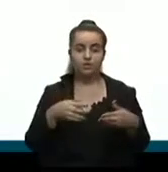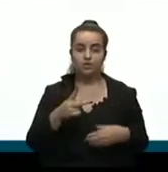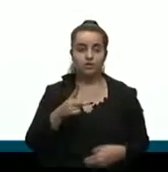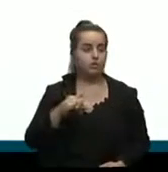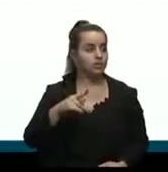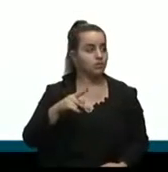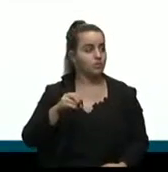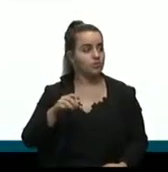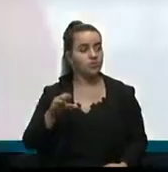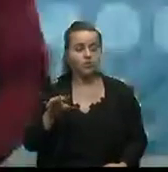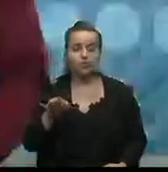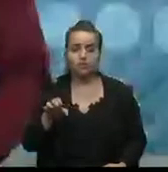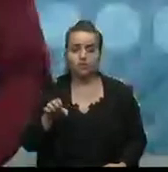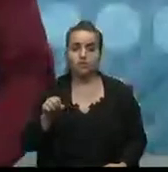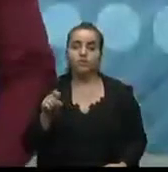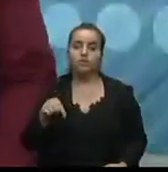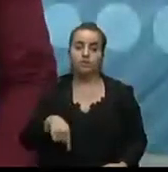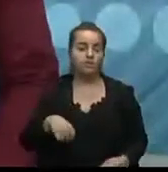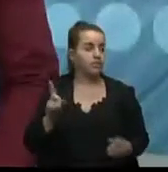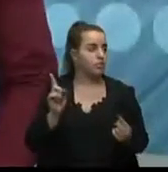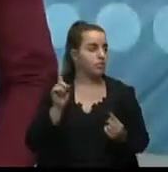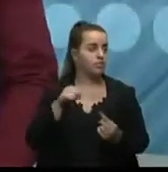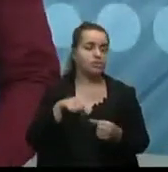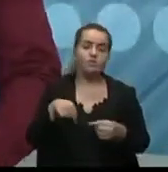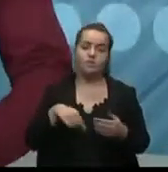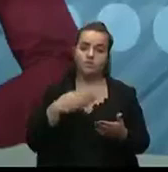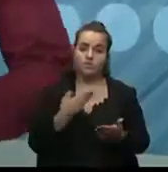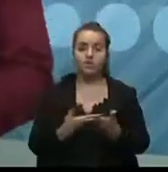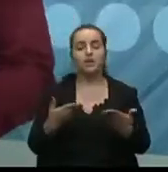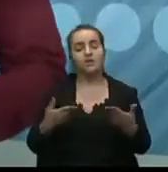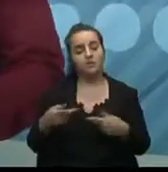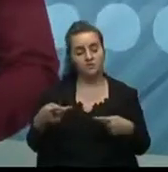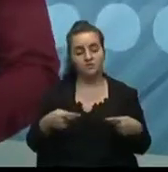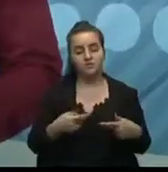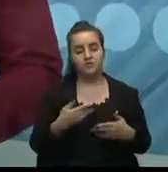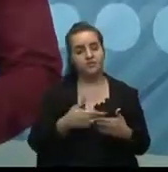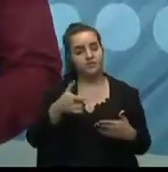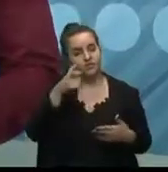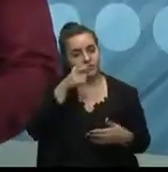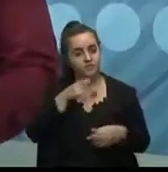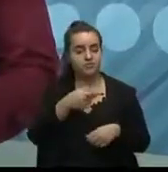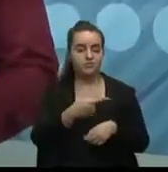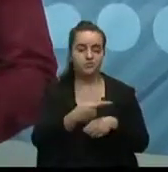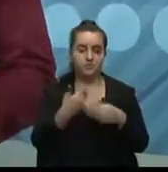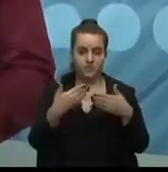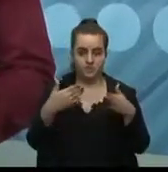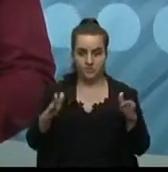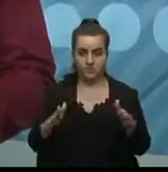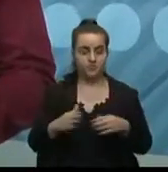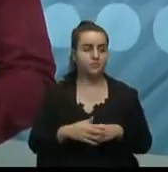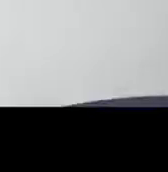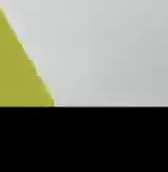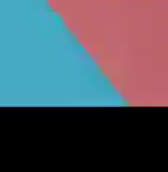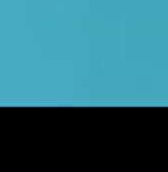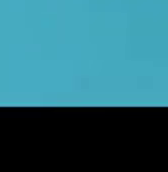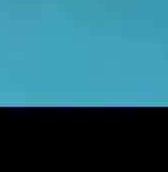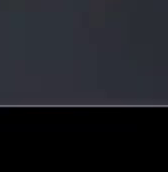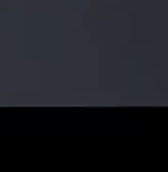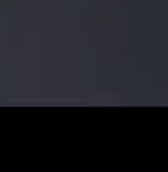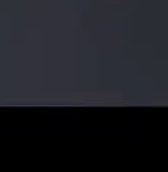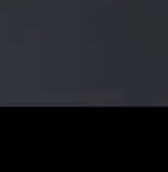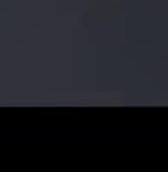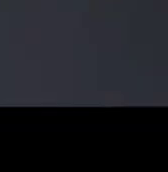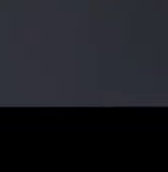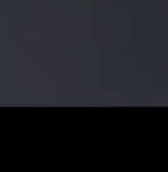objetivos principais a serem contemplados nessa terceira aula e agora eu convido você a assistir o vídeo de abertura.